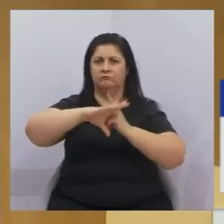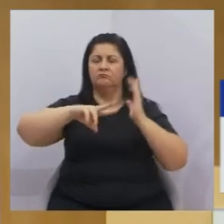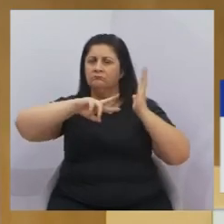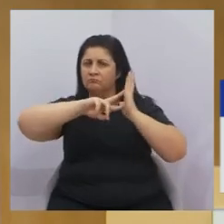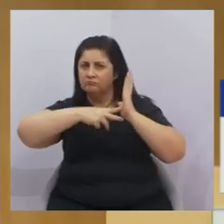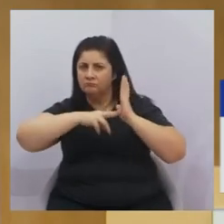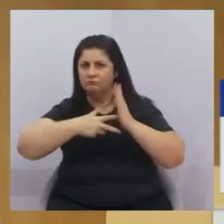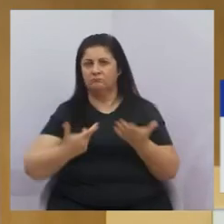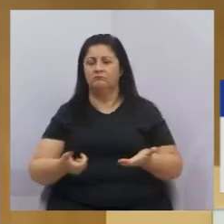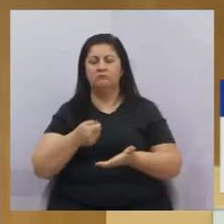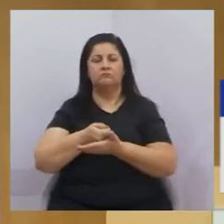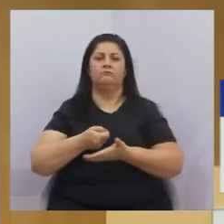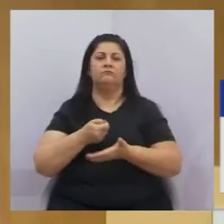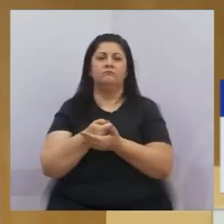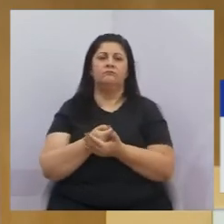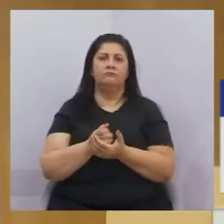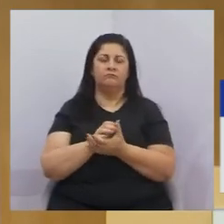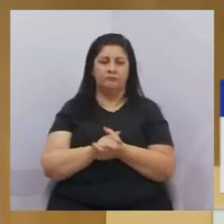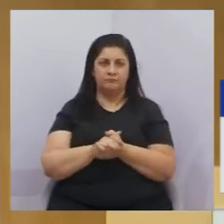para fazer essa luta.